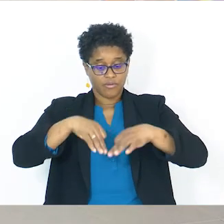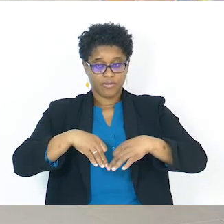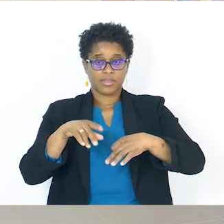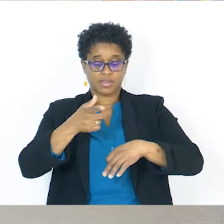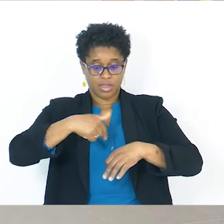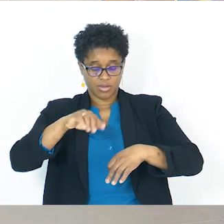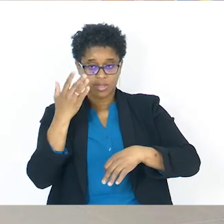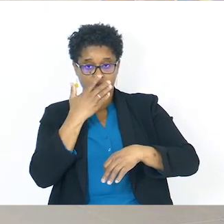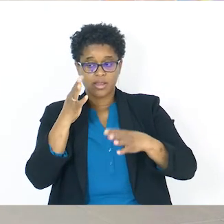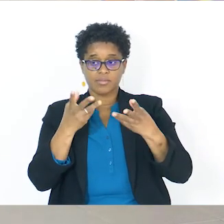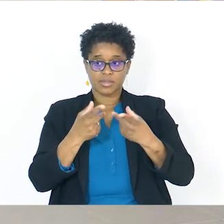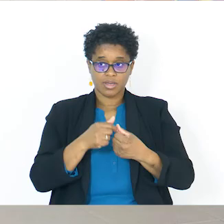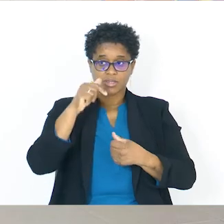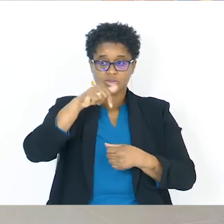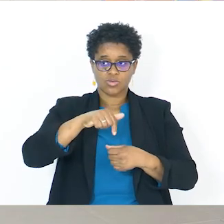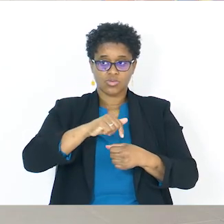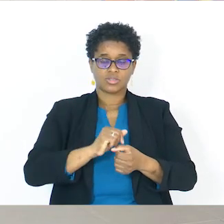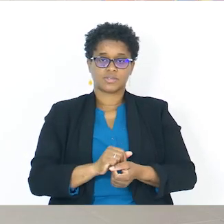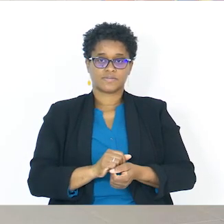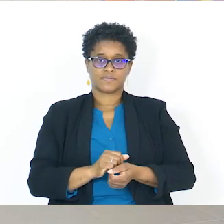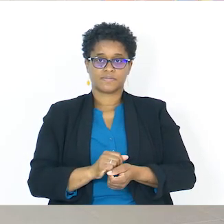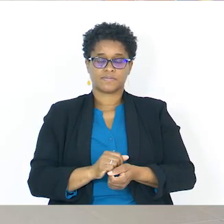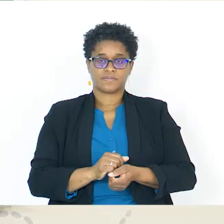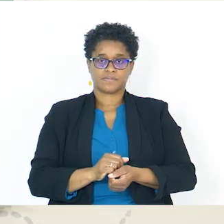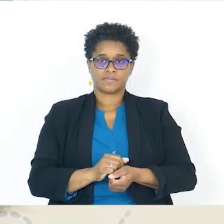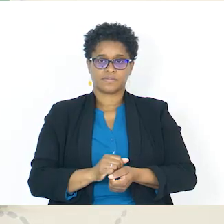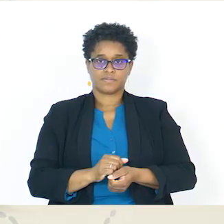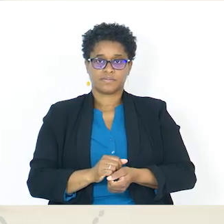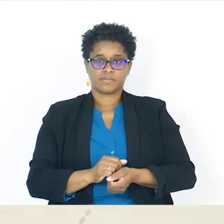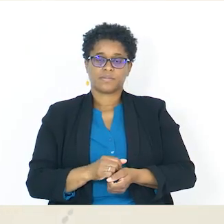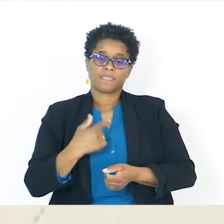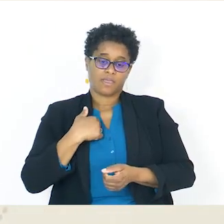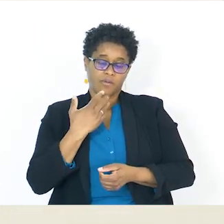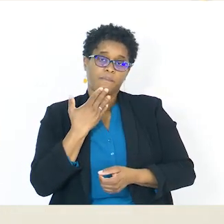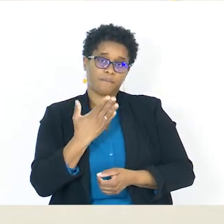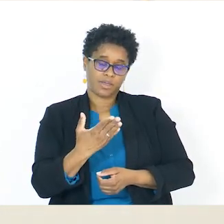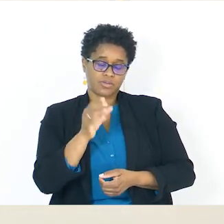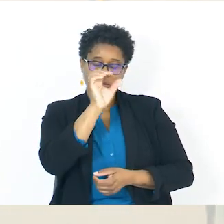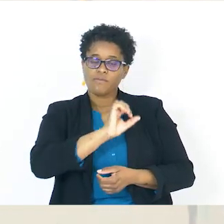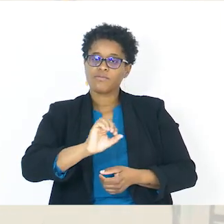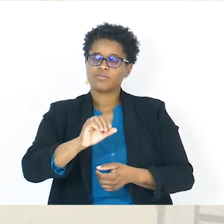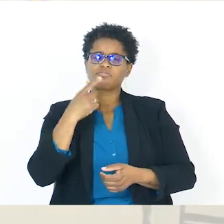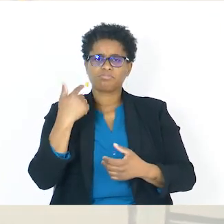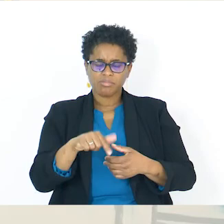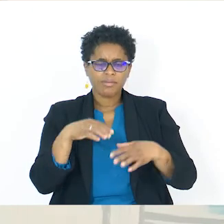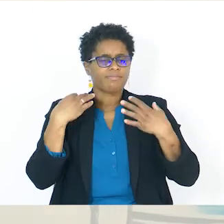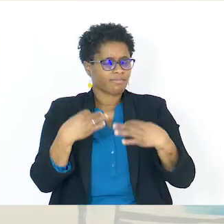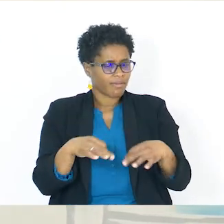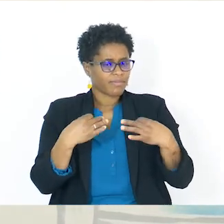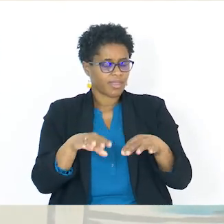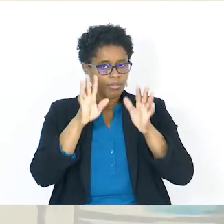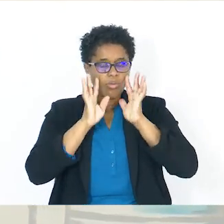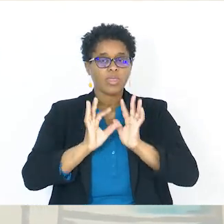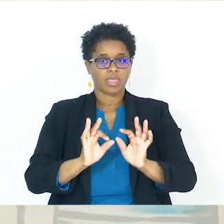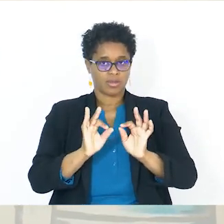Chegamos ao final da nossa aula de matemática de hoje. E peço-vos que tenham